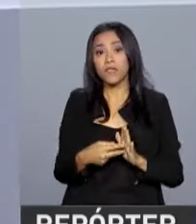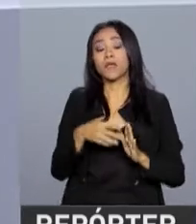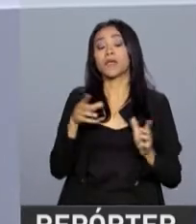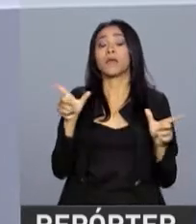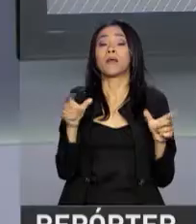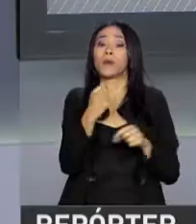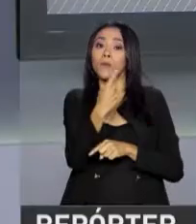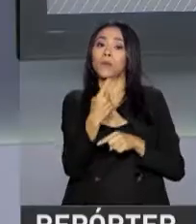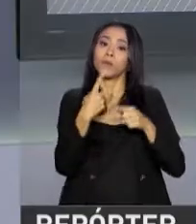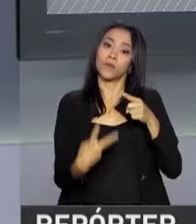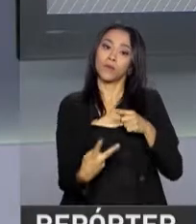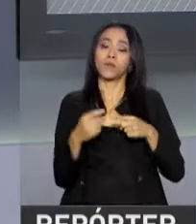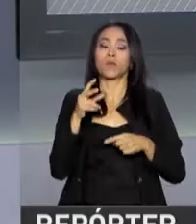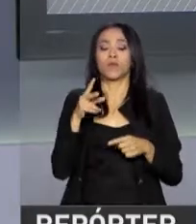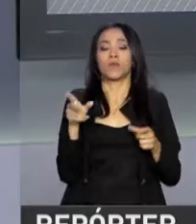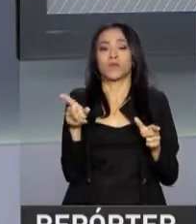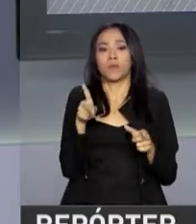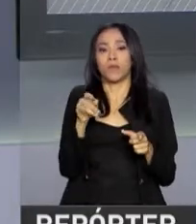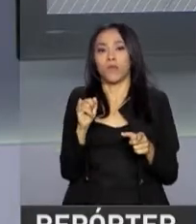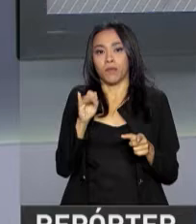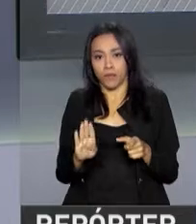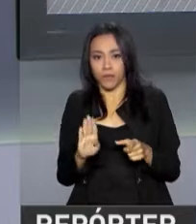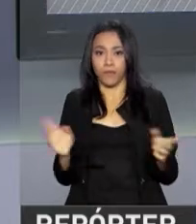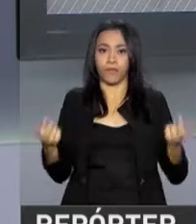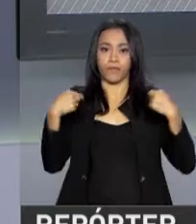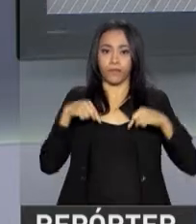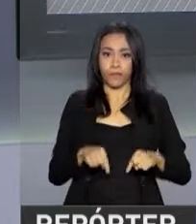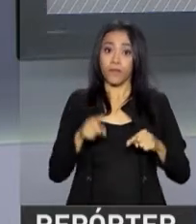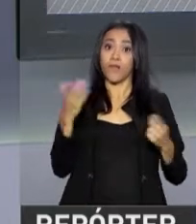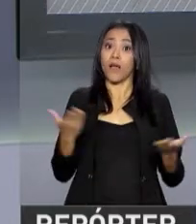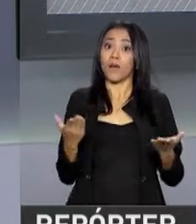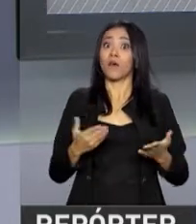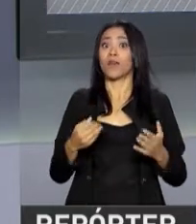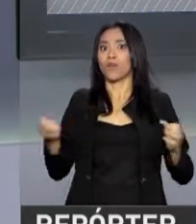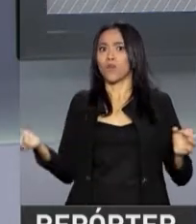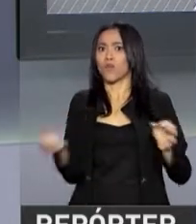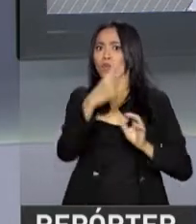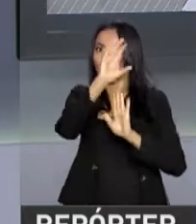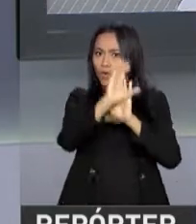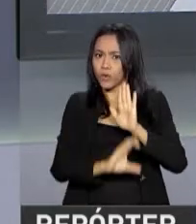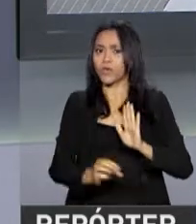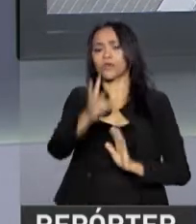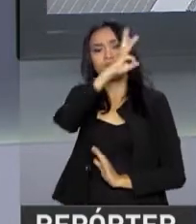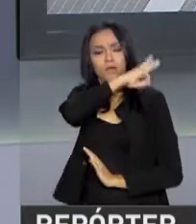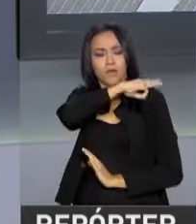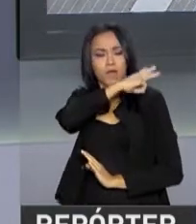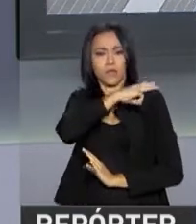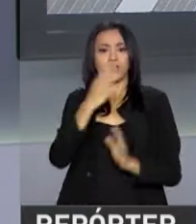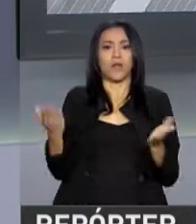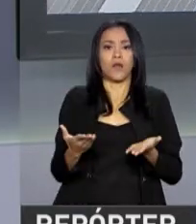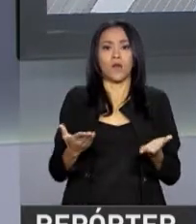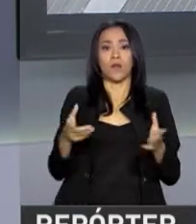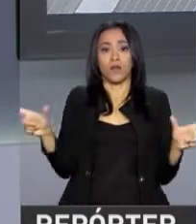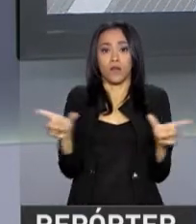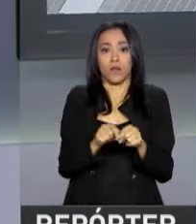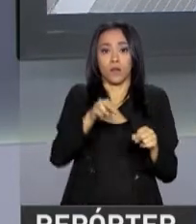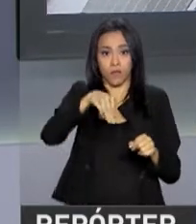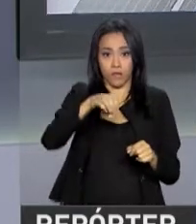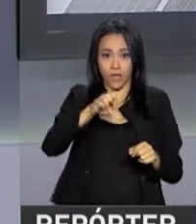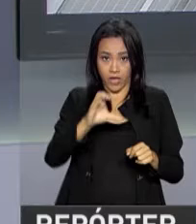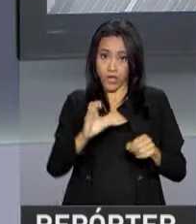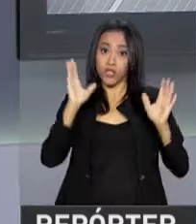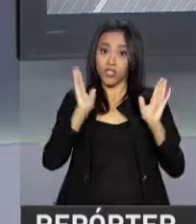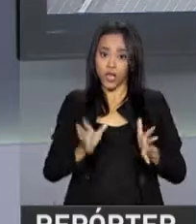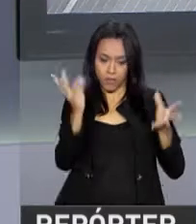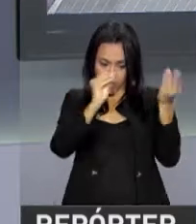bruto a renovação do ensino médio no país deu mais um passo o ministério da educação finalizou a proposta de